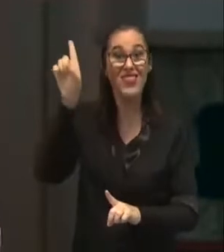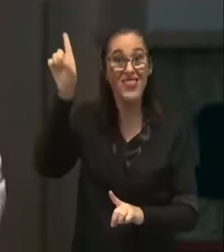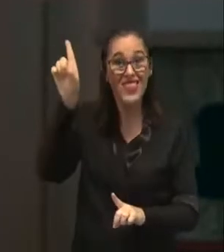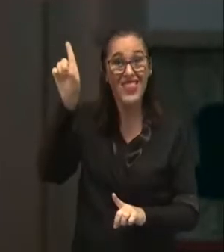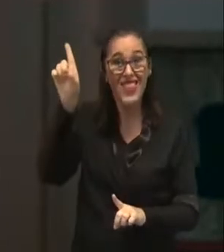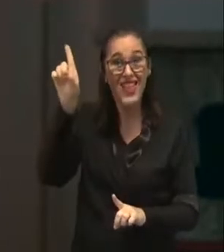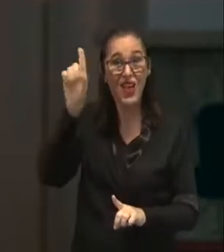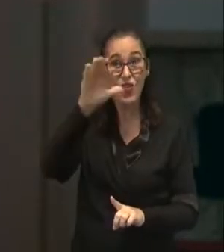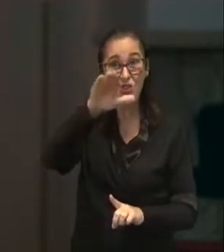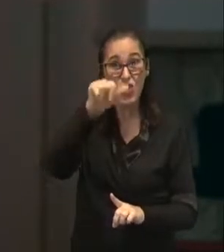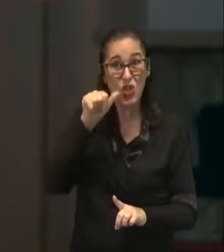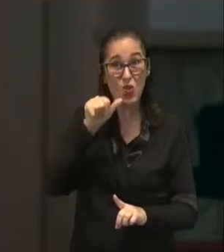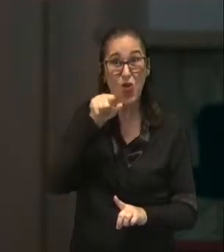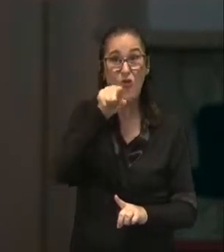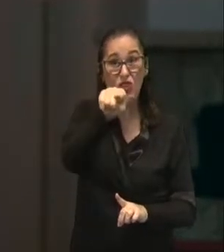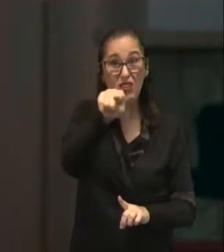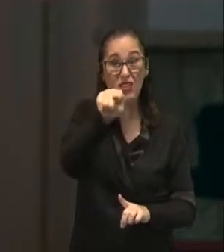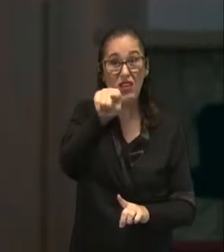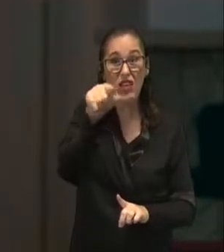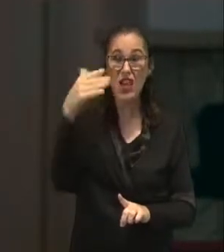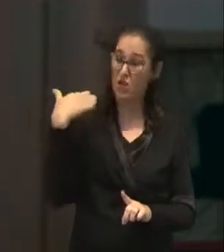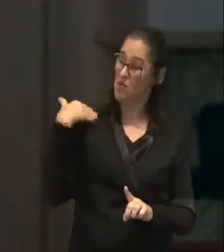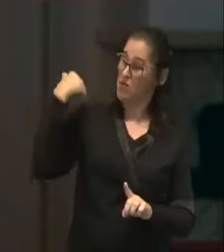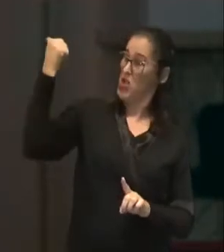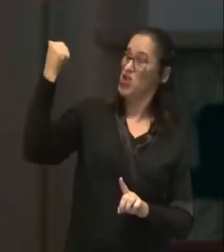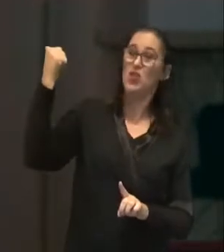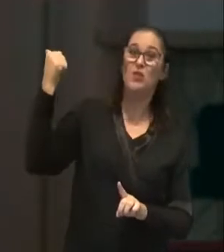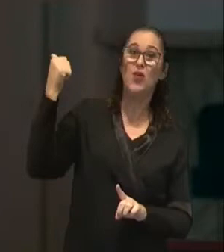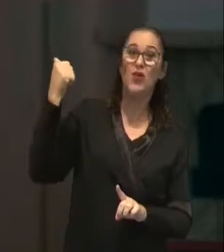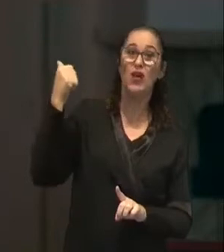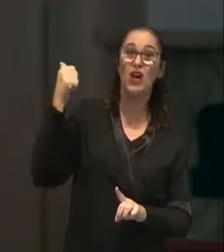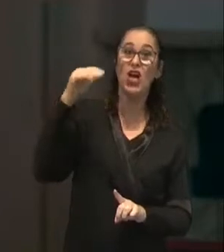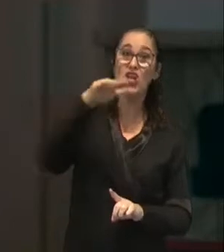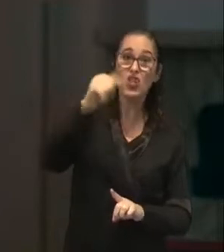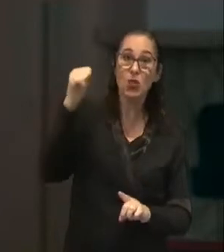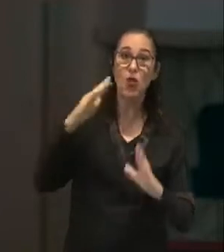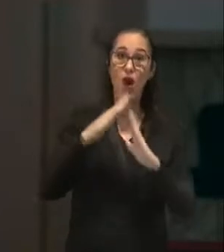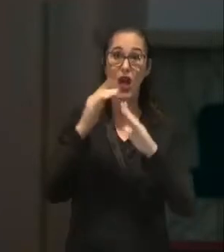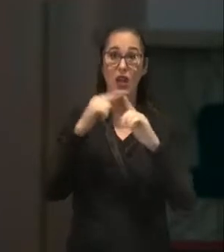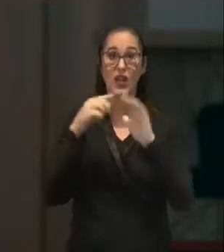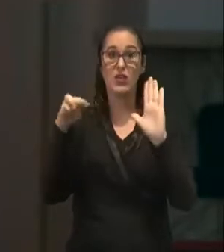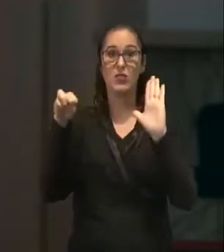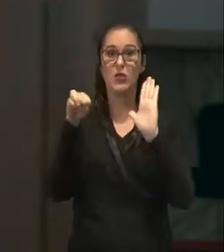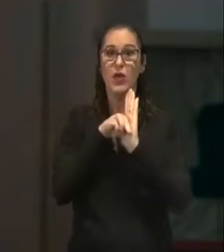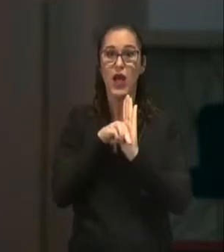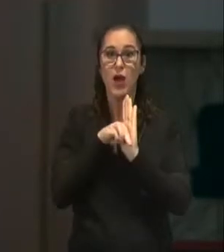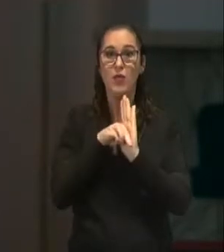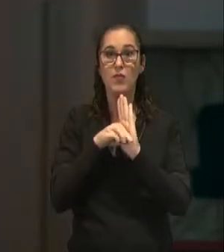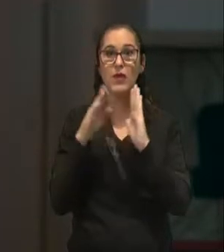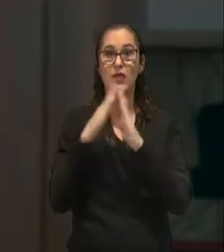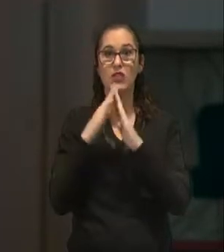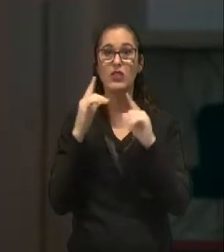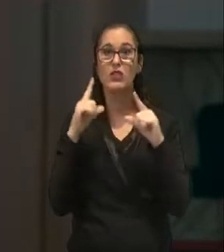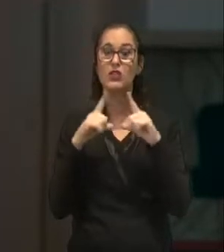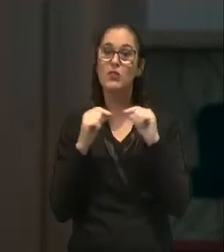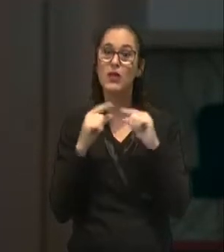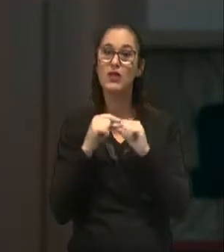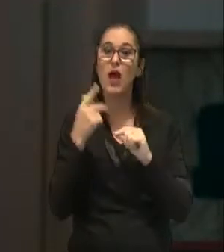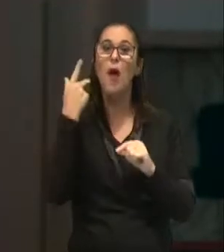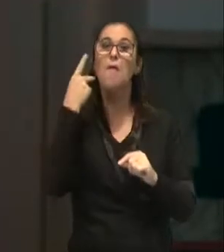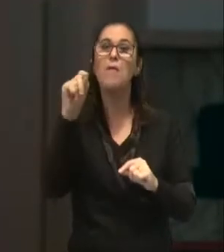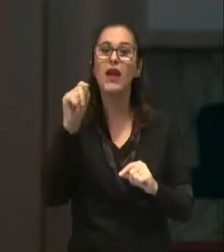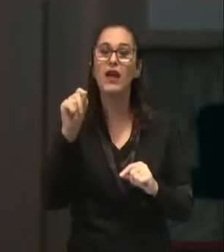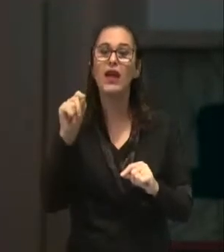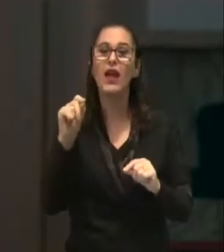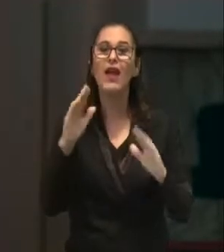Deus te chamou, Deus me chamou, Deus chamou a Igreja Memorial Batista de Brasília para que ela fosse uma